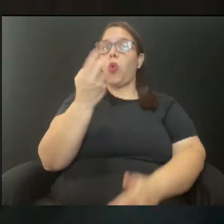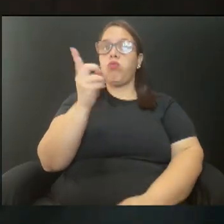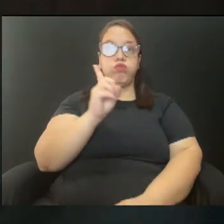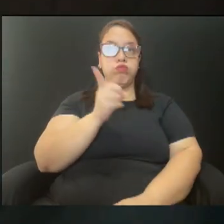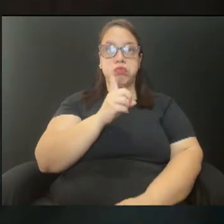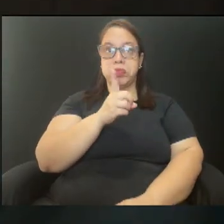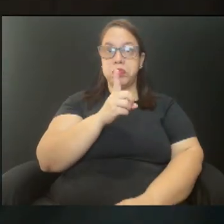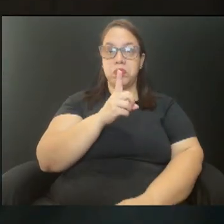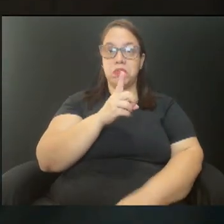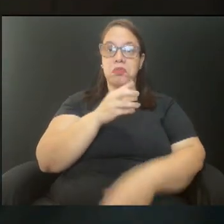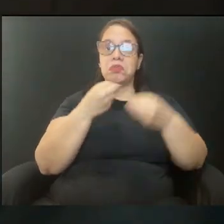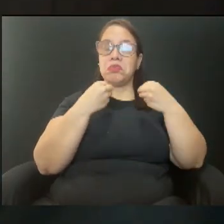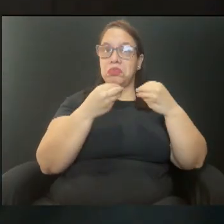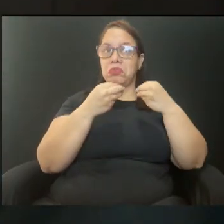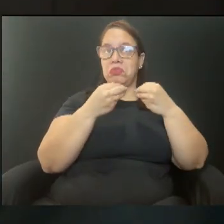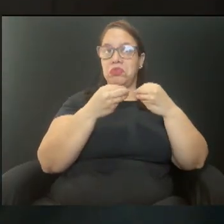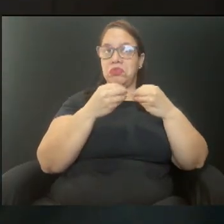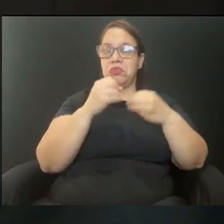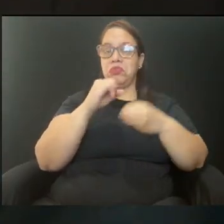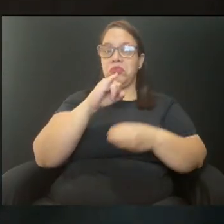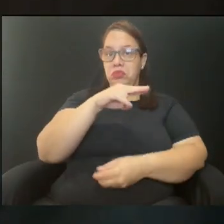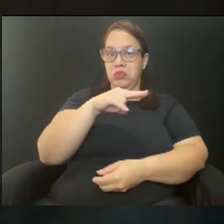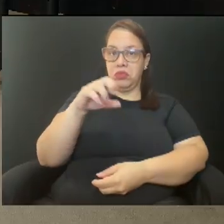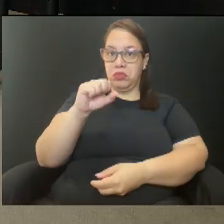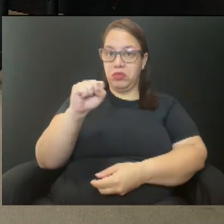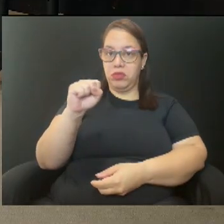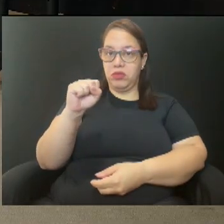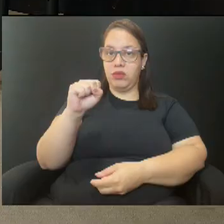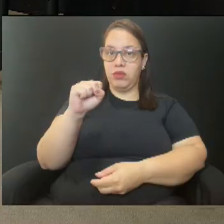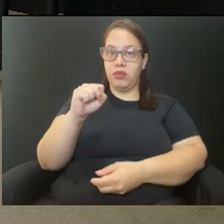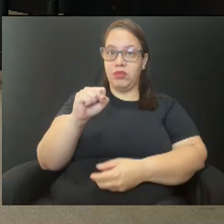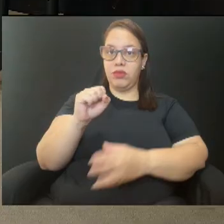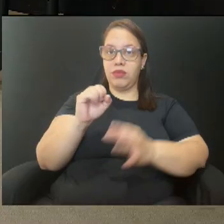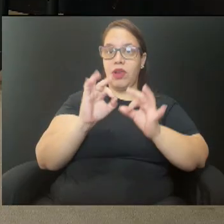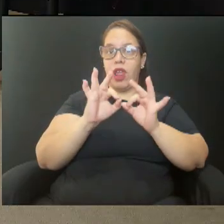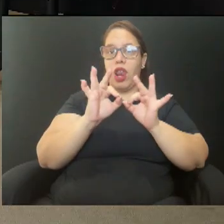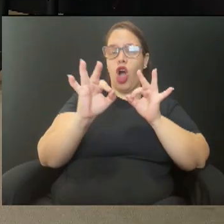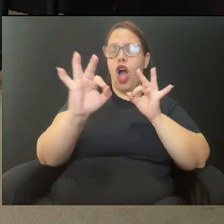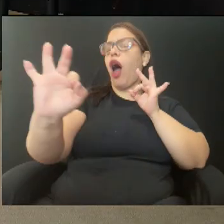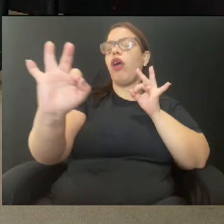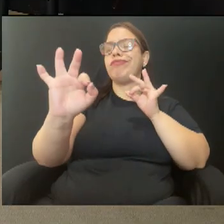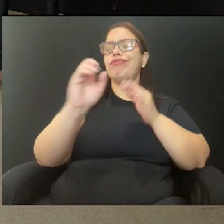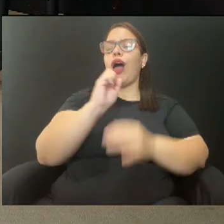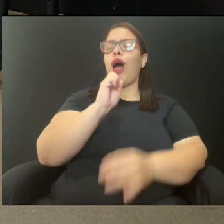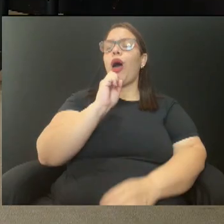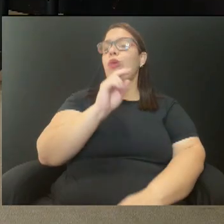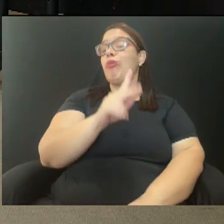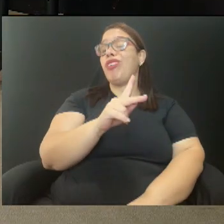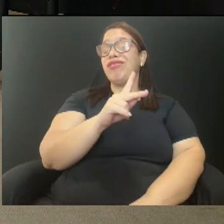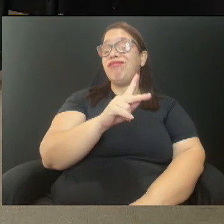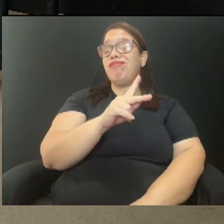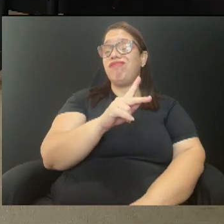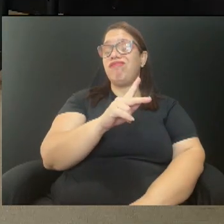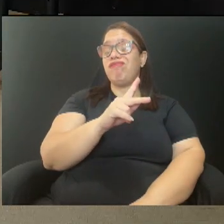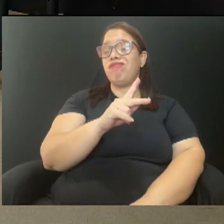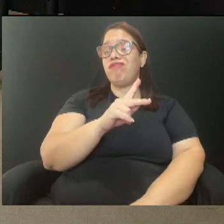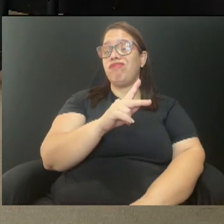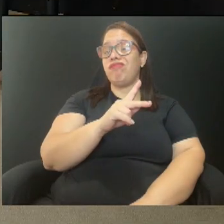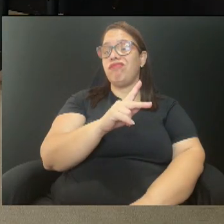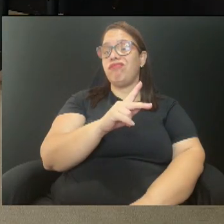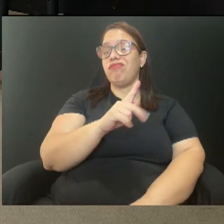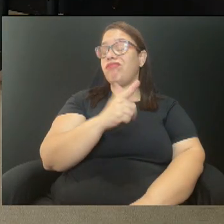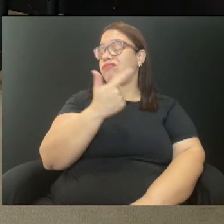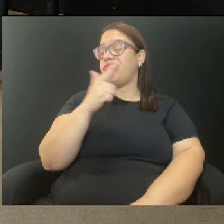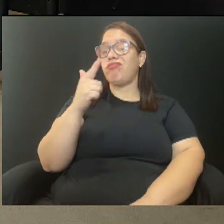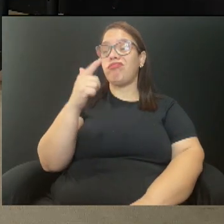essa questão do INSS, que está cada vez mais distante a aposentadoria, isso não é levado em consideração